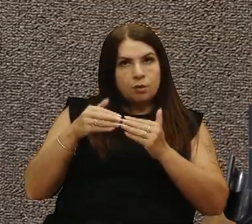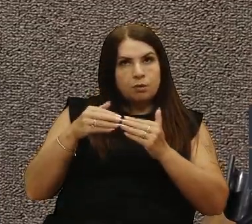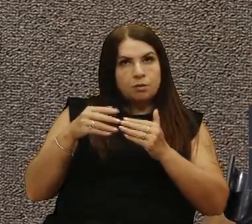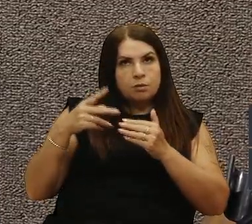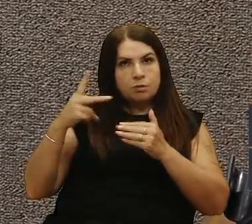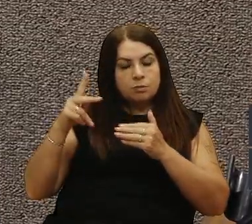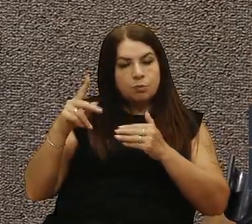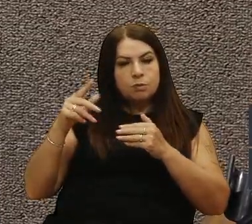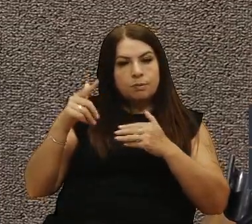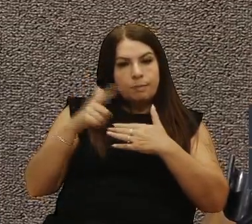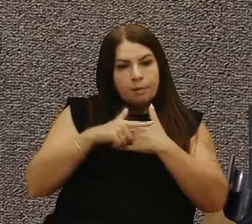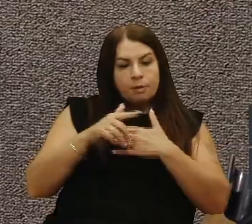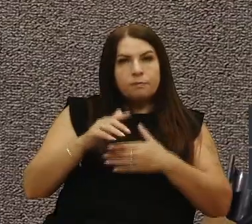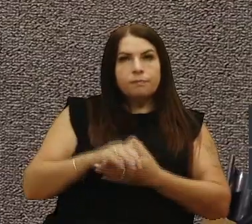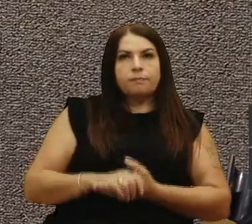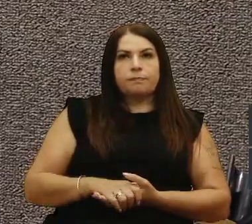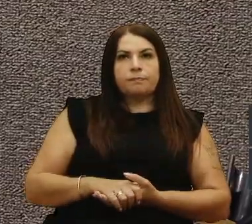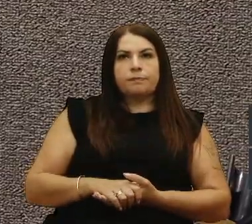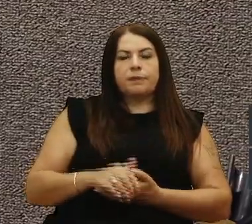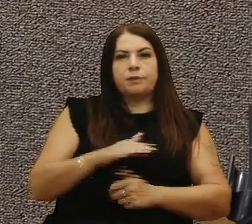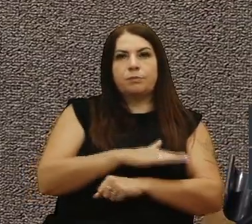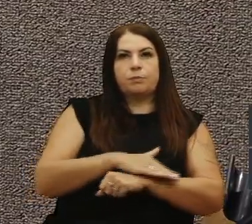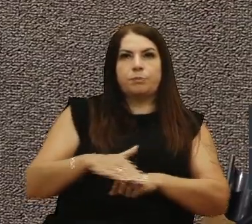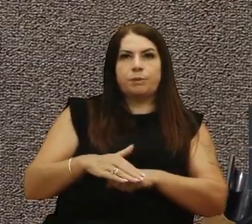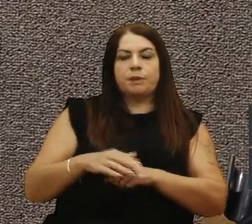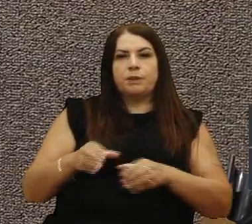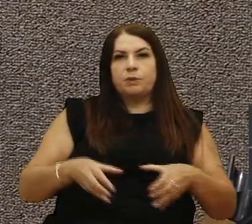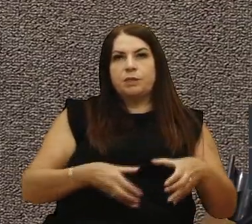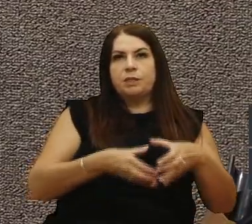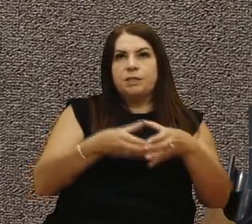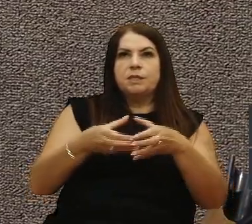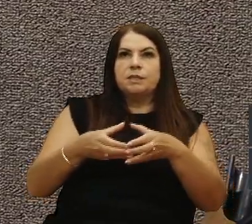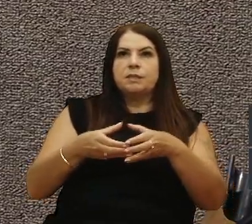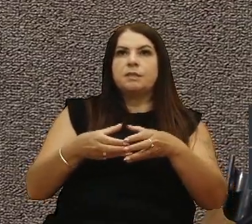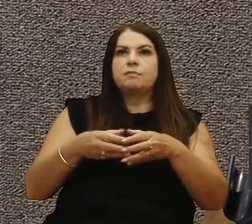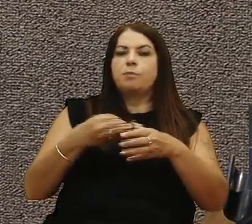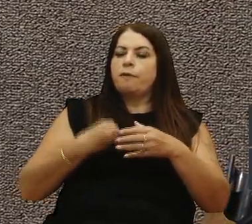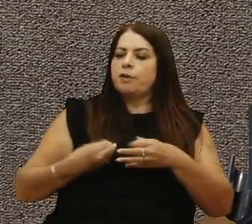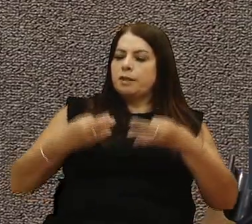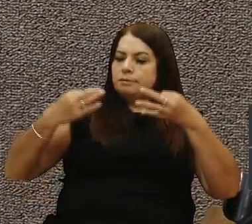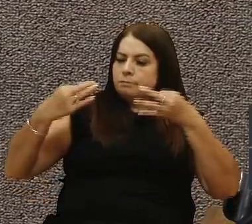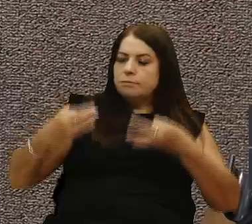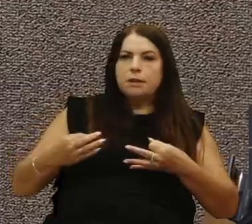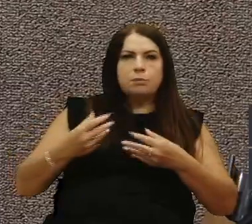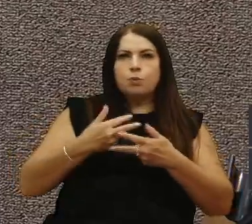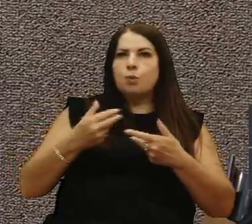parte. Então, pavimentação vem saneamento, vem dignidade, vem